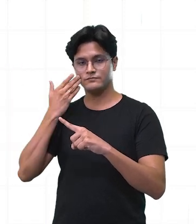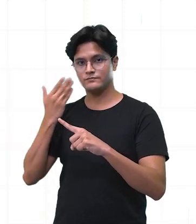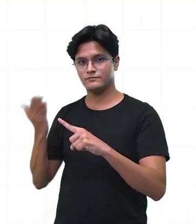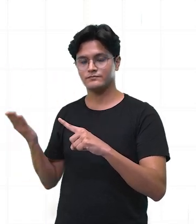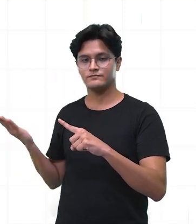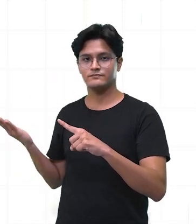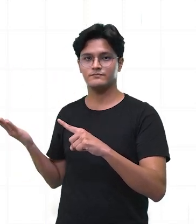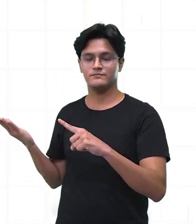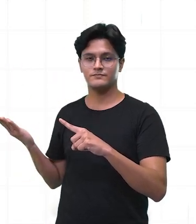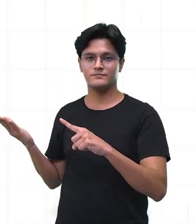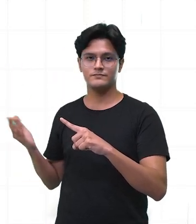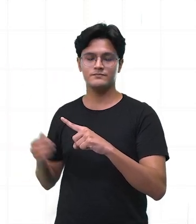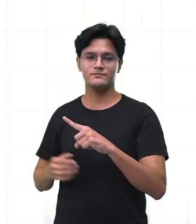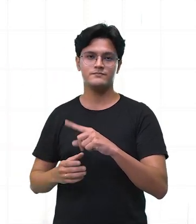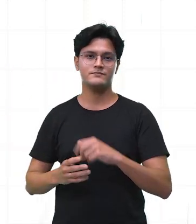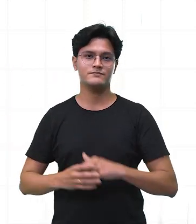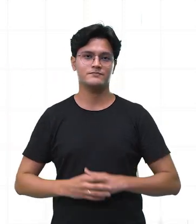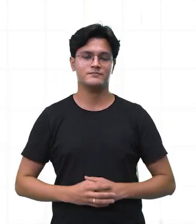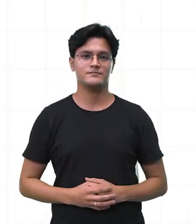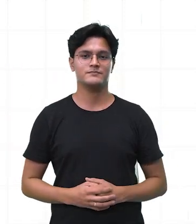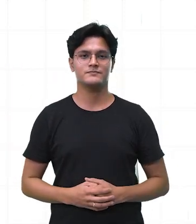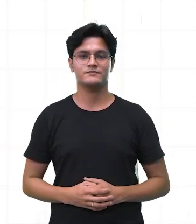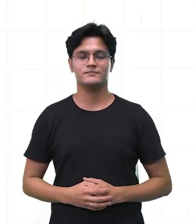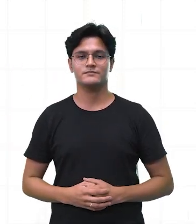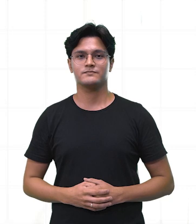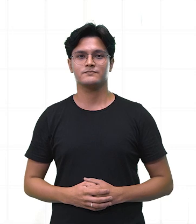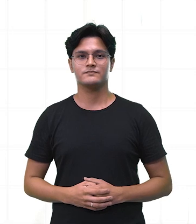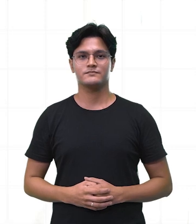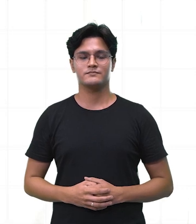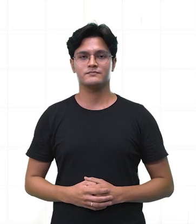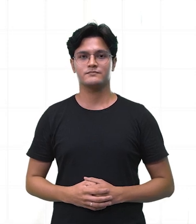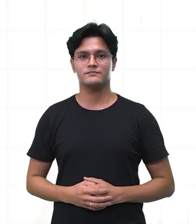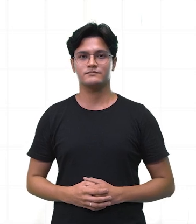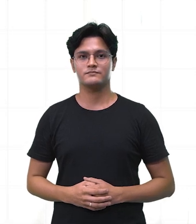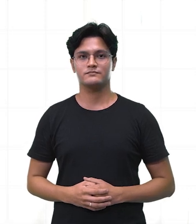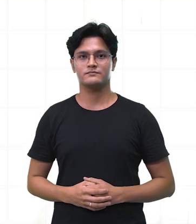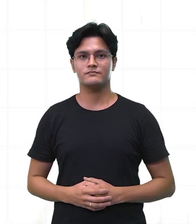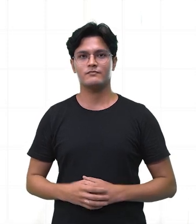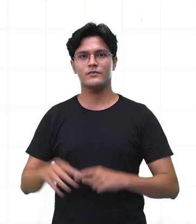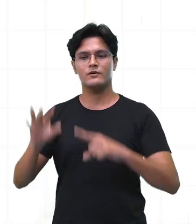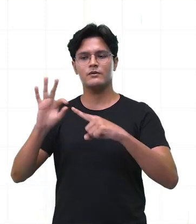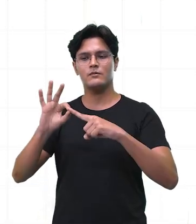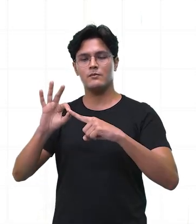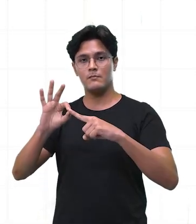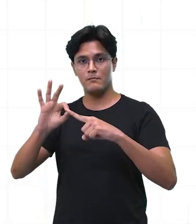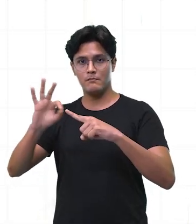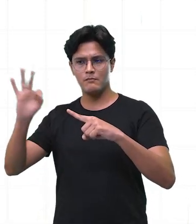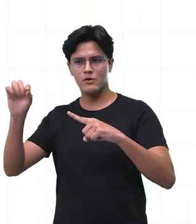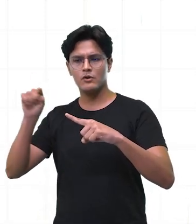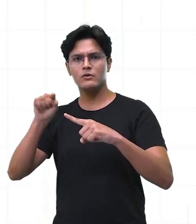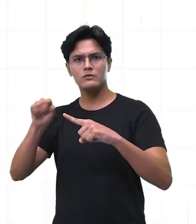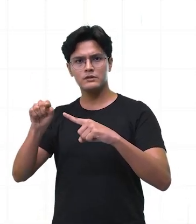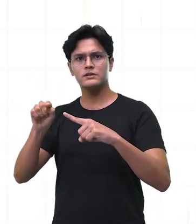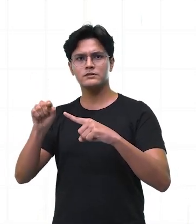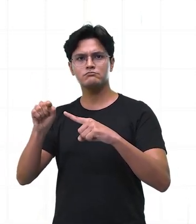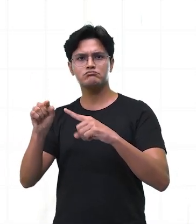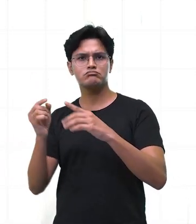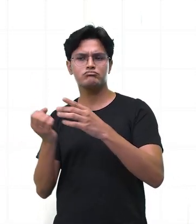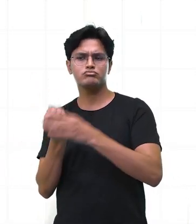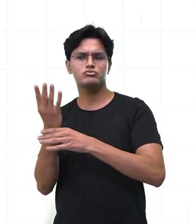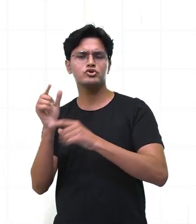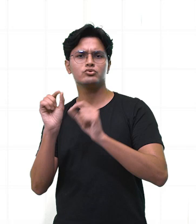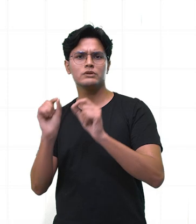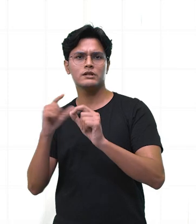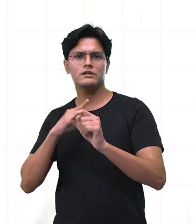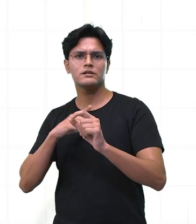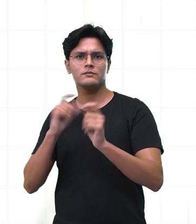prolonguei, veja. Né? Prolonguei. Quando eu fiz isso, eu criei aqui a